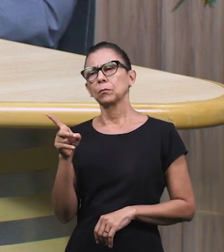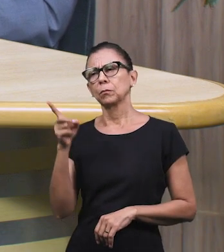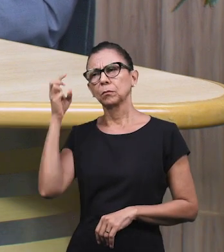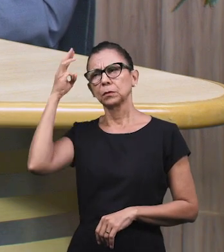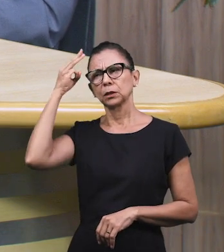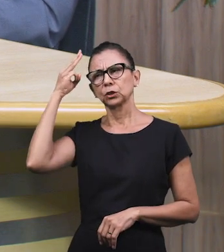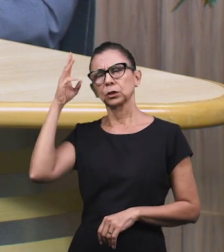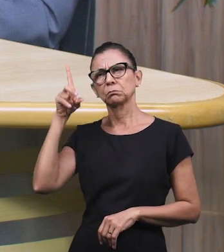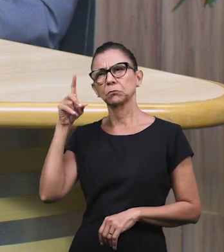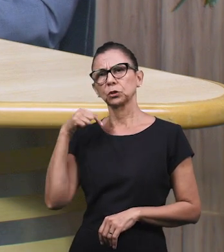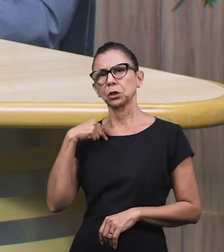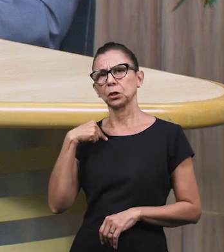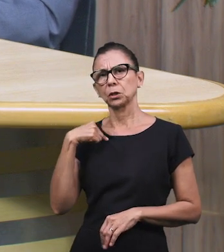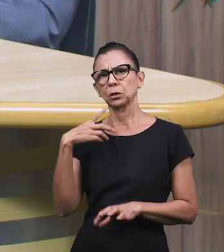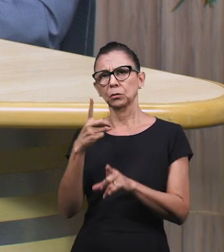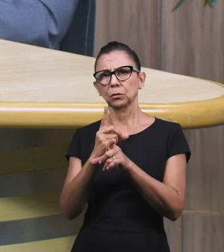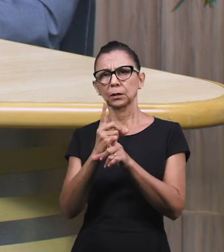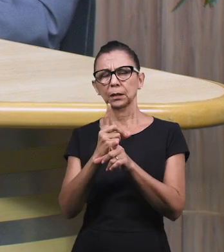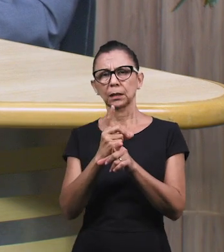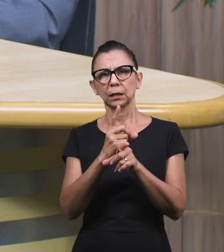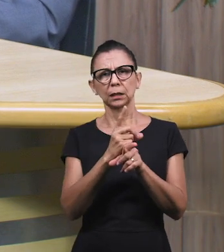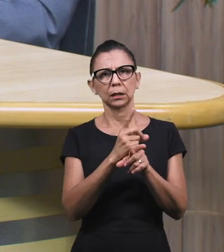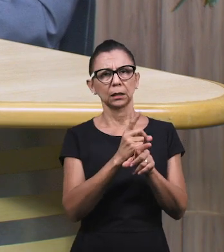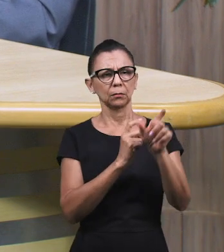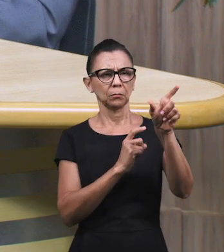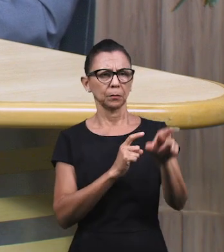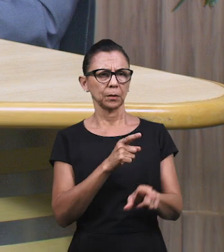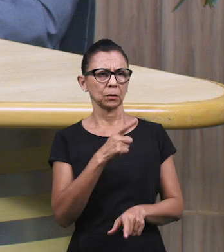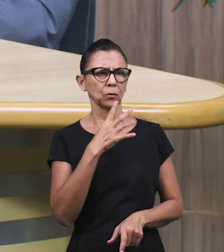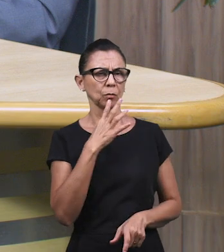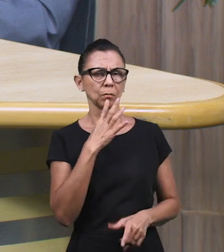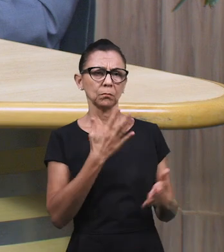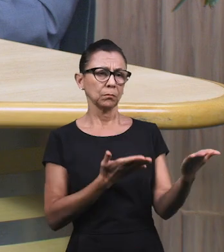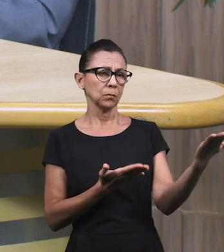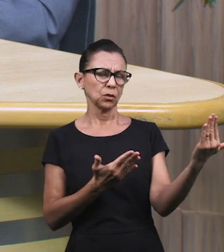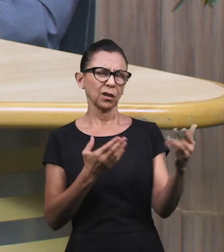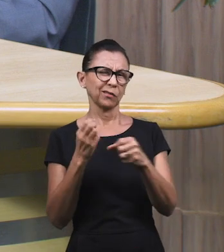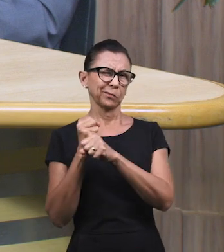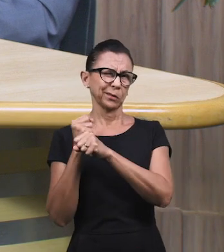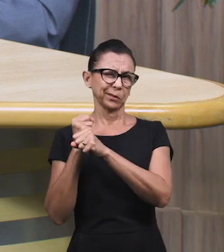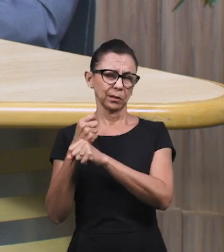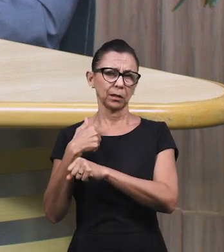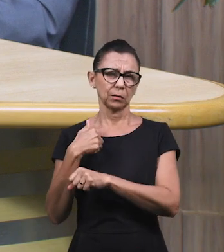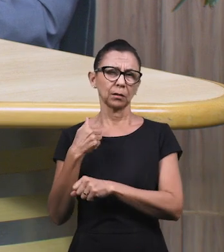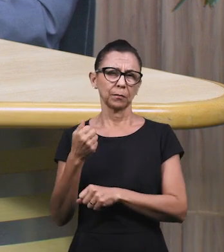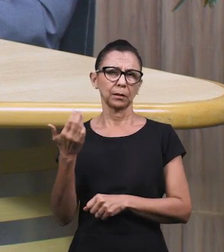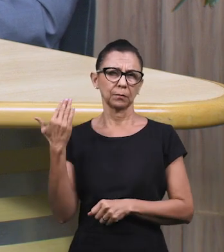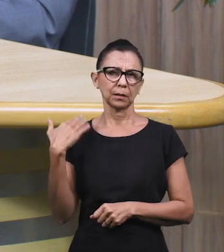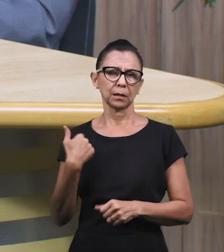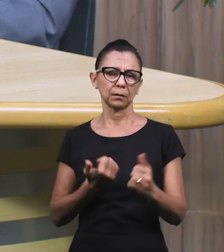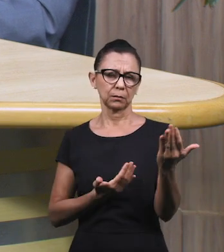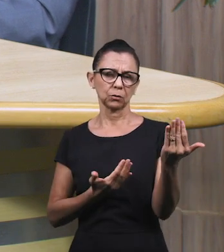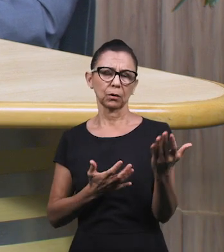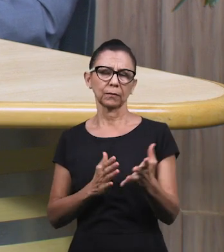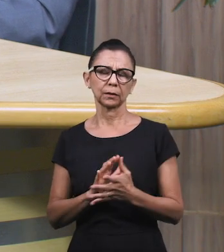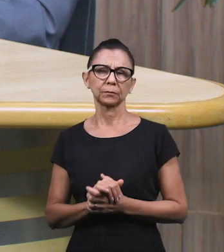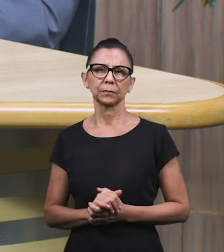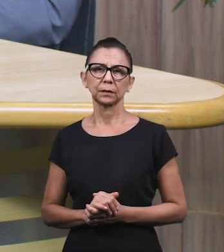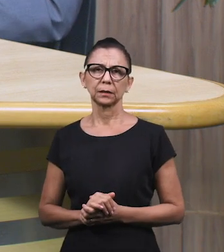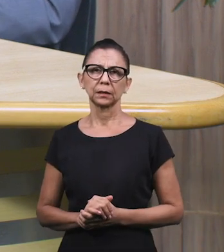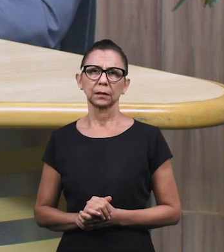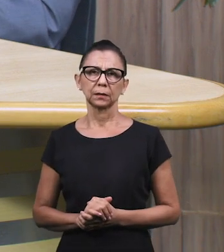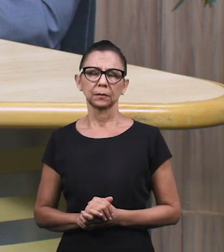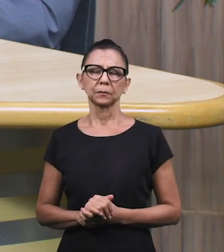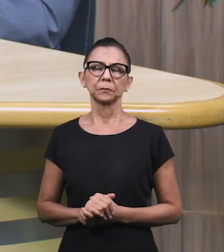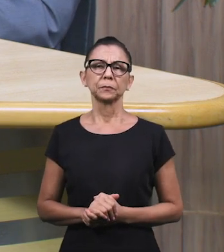encontrei uma pessoa conhecida e um jovem. Isso tem muitos anos também, eu era jovem também. Quer